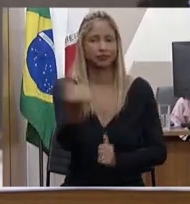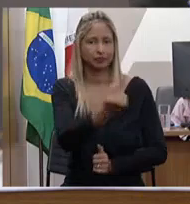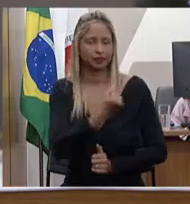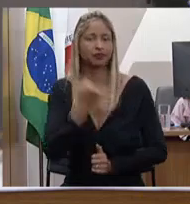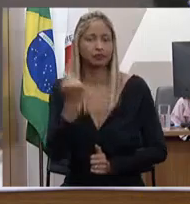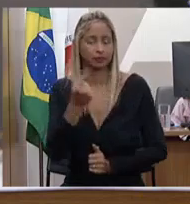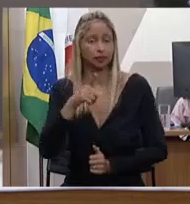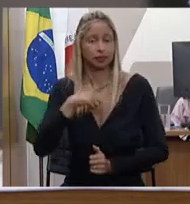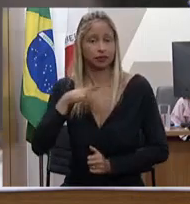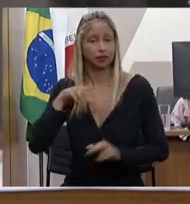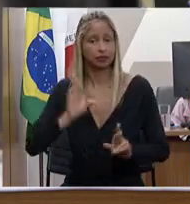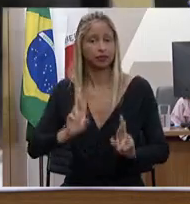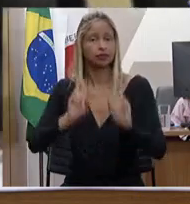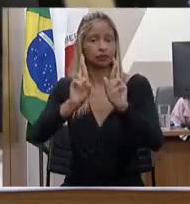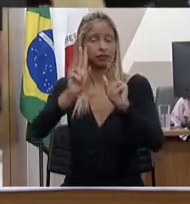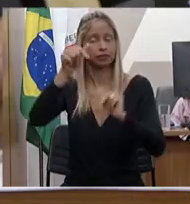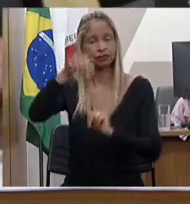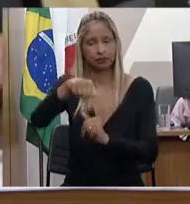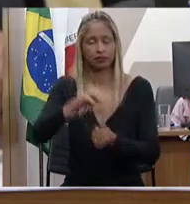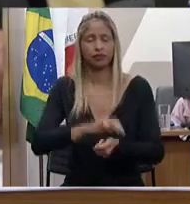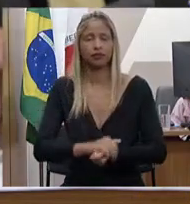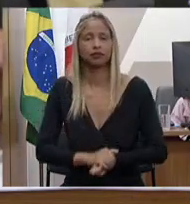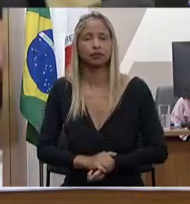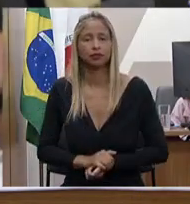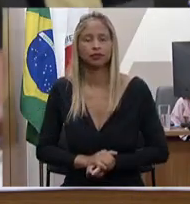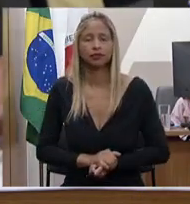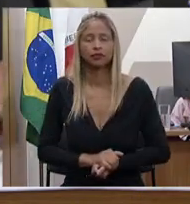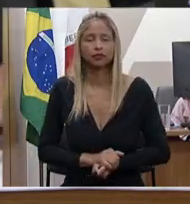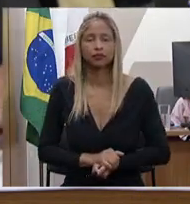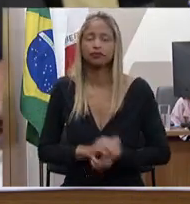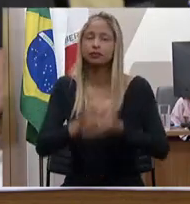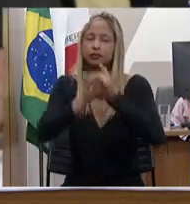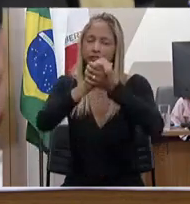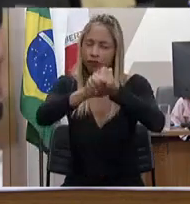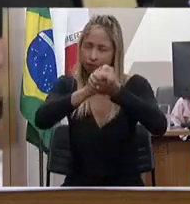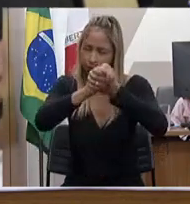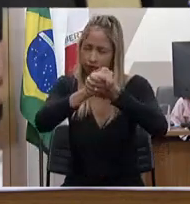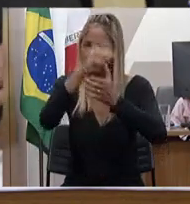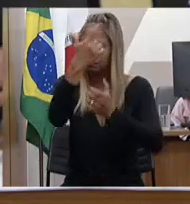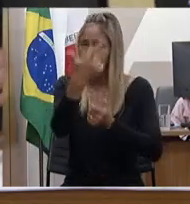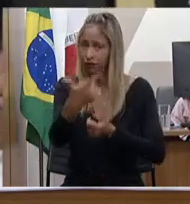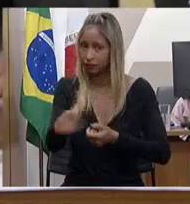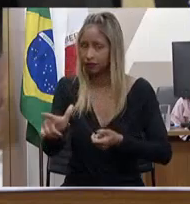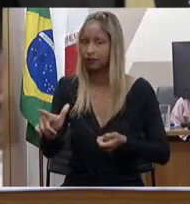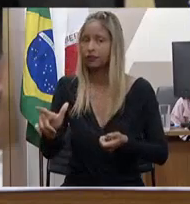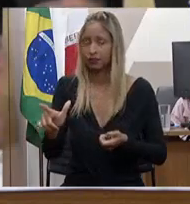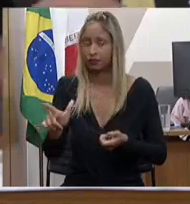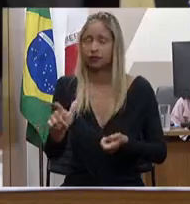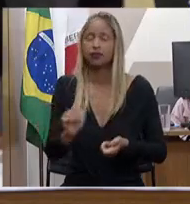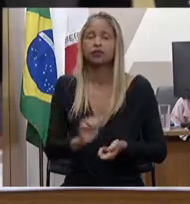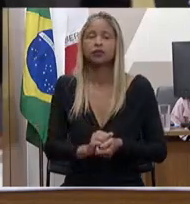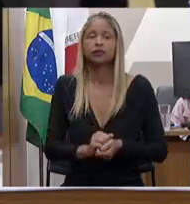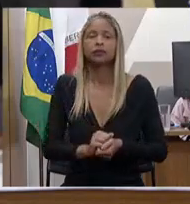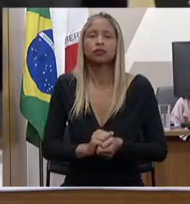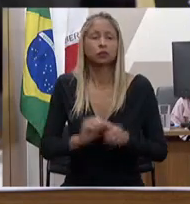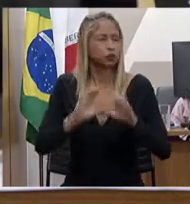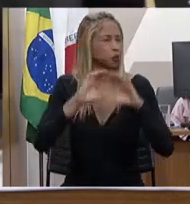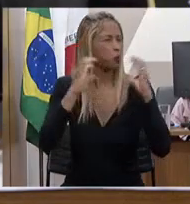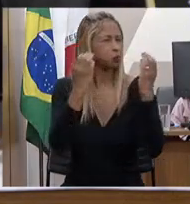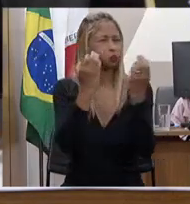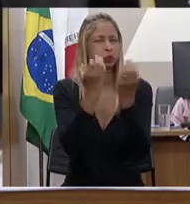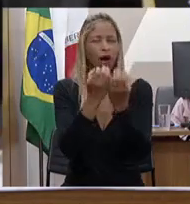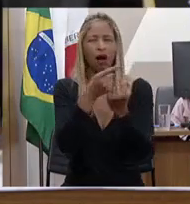estar representados aqui e parabenizar novamente por uma por um evento desse